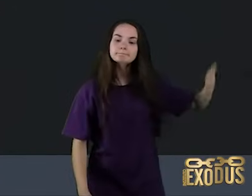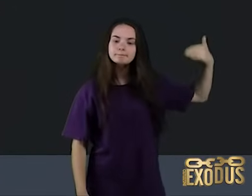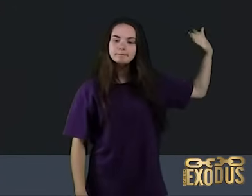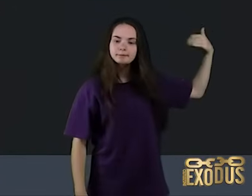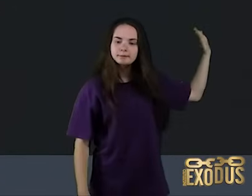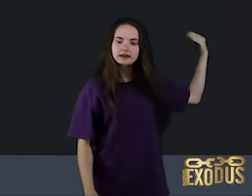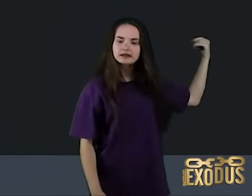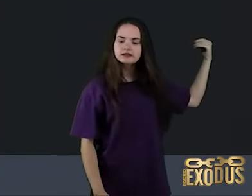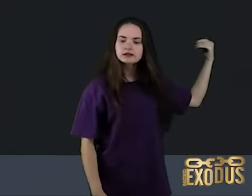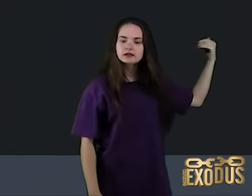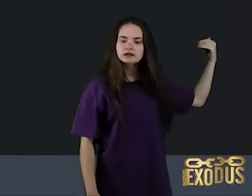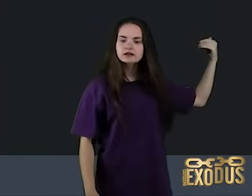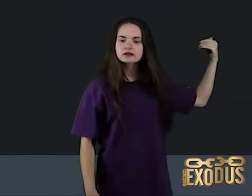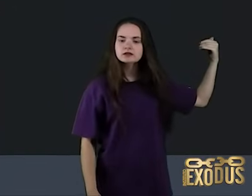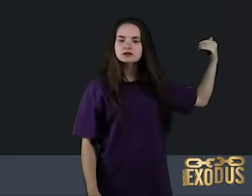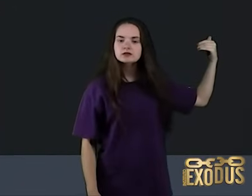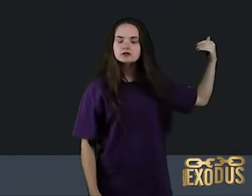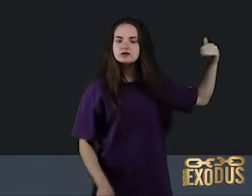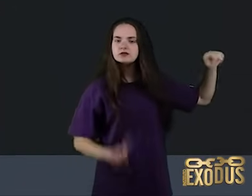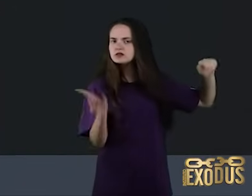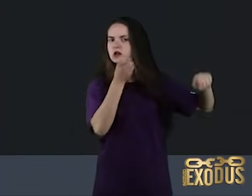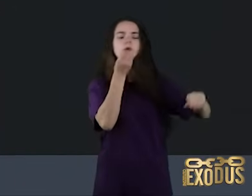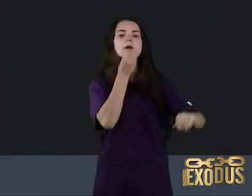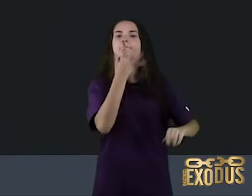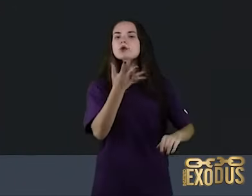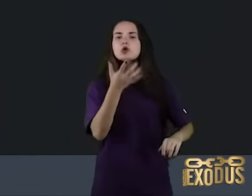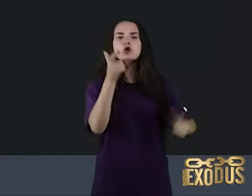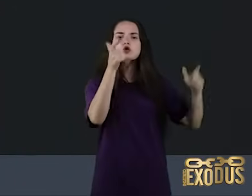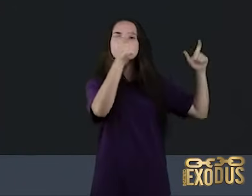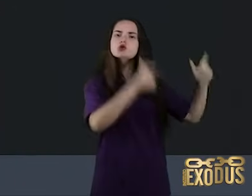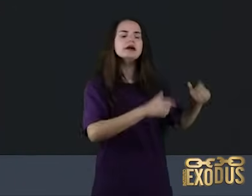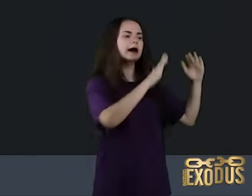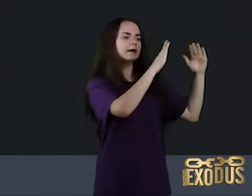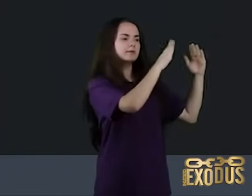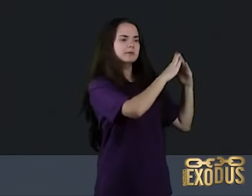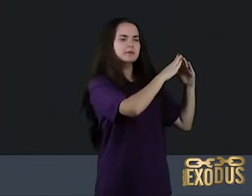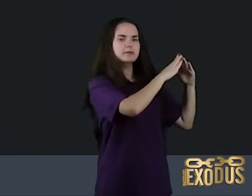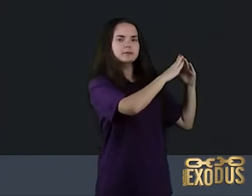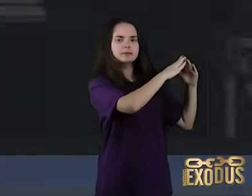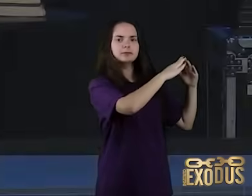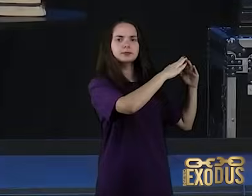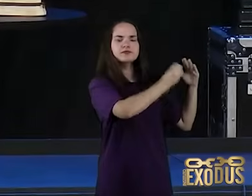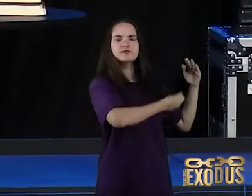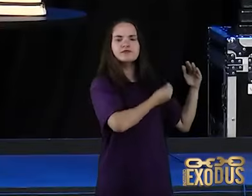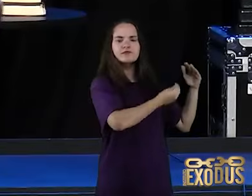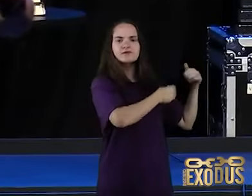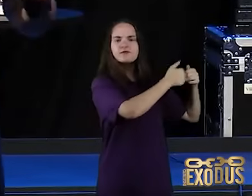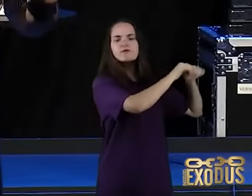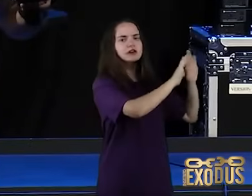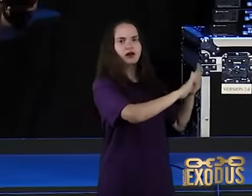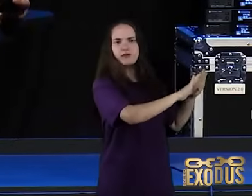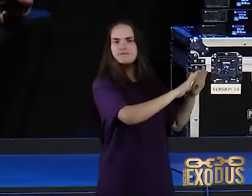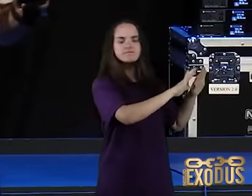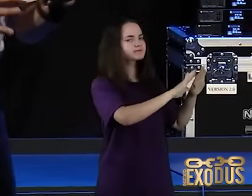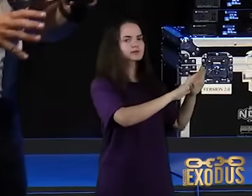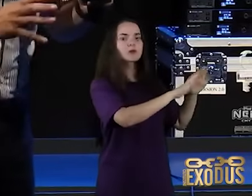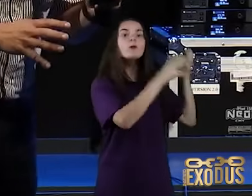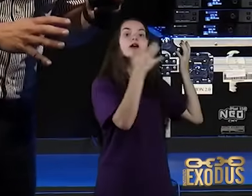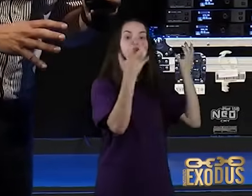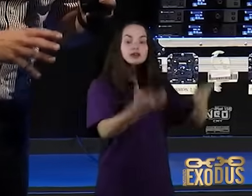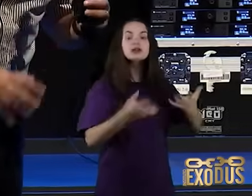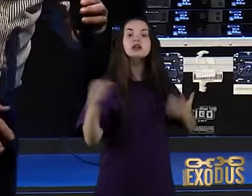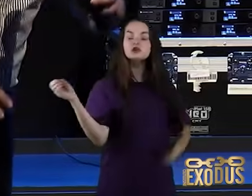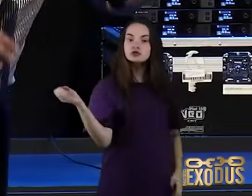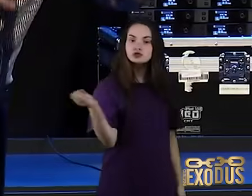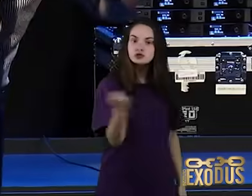passado não é um bom lugar para você morar Você quer um ano novo que marque a